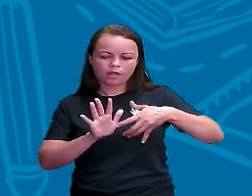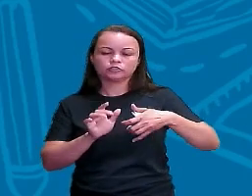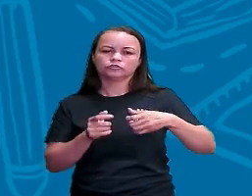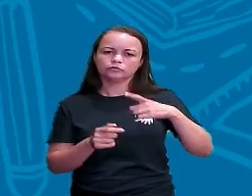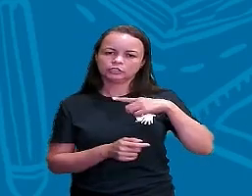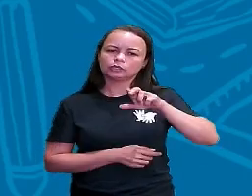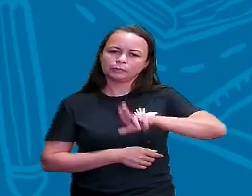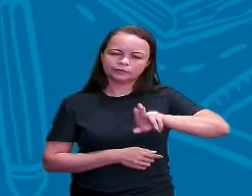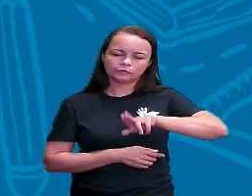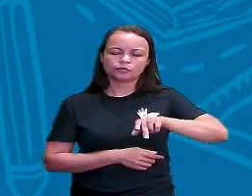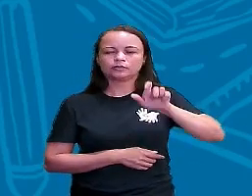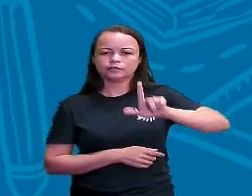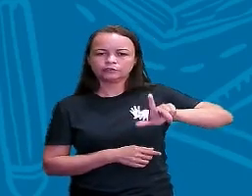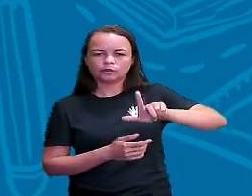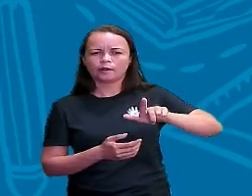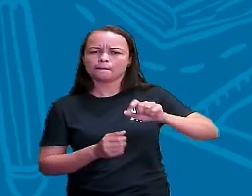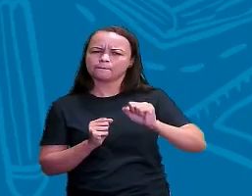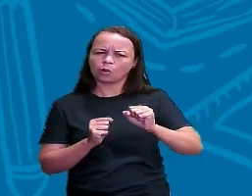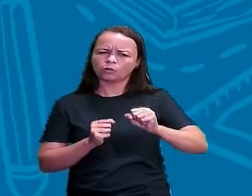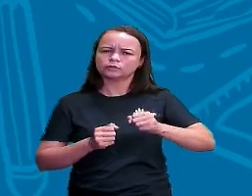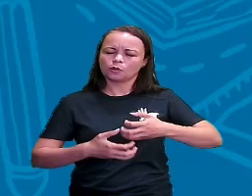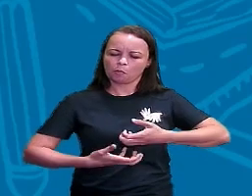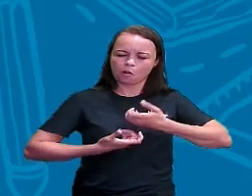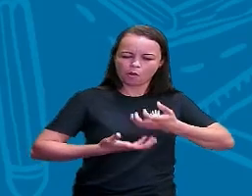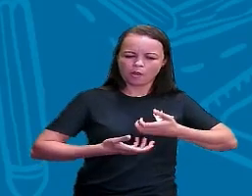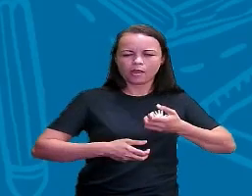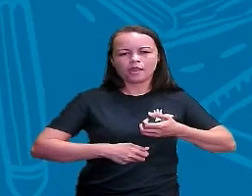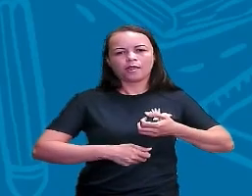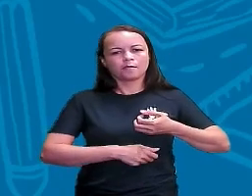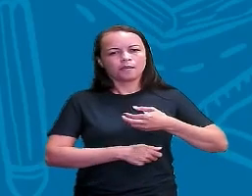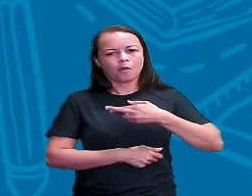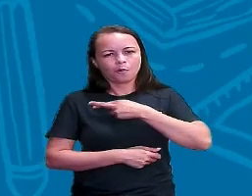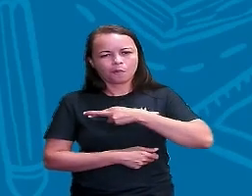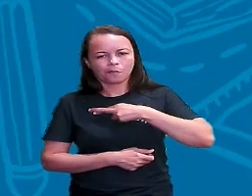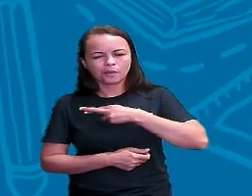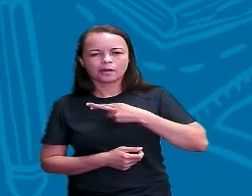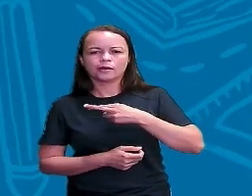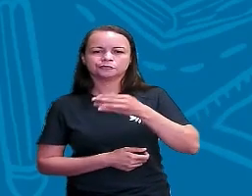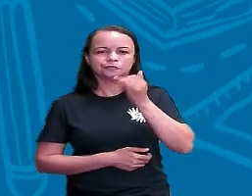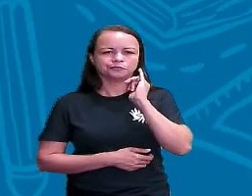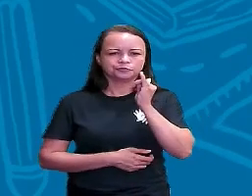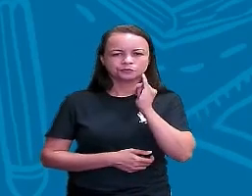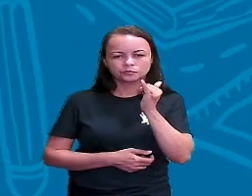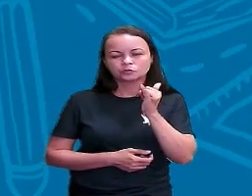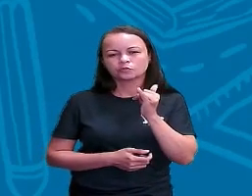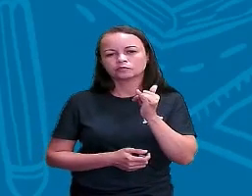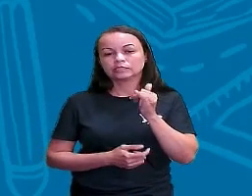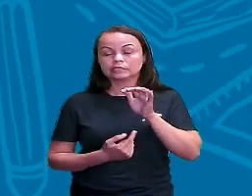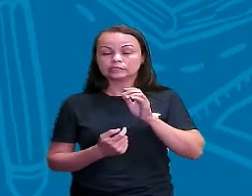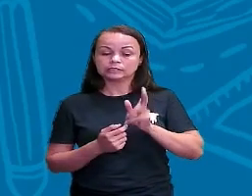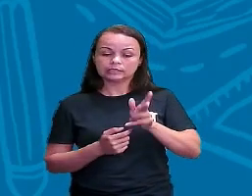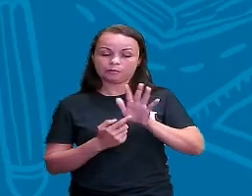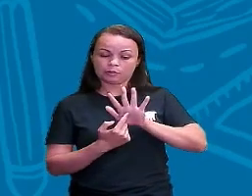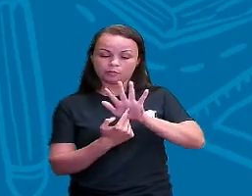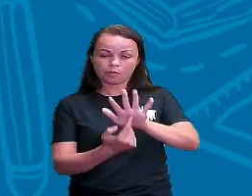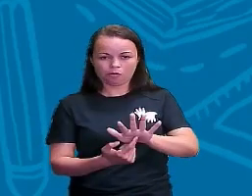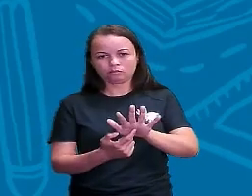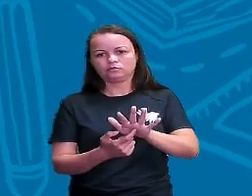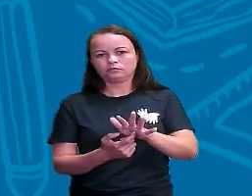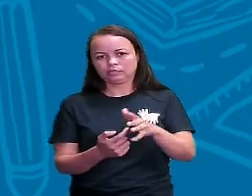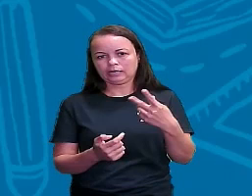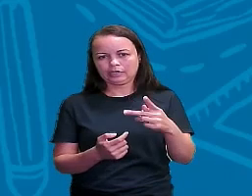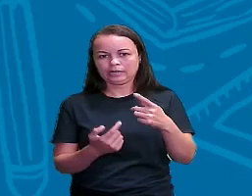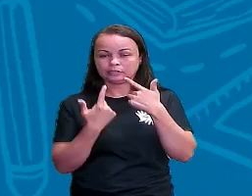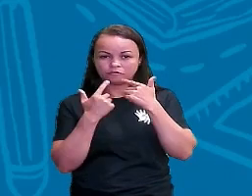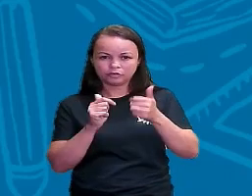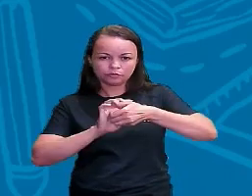certo? Então, pode ser um poema, um romance, um conto, ele sempre traz aí essas figuras de linguagem. E